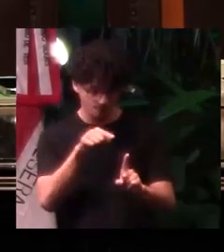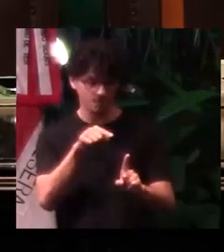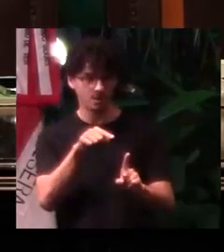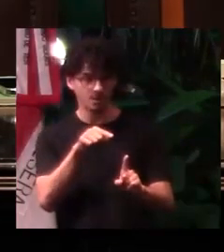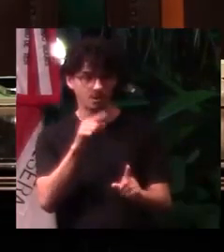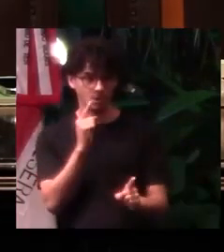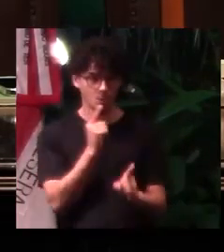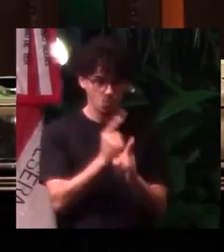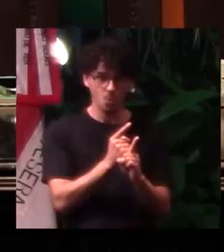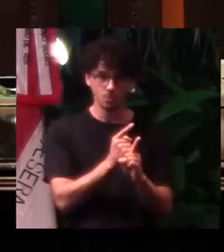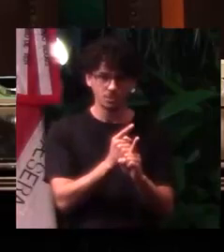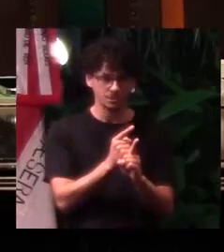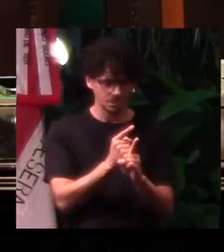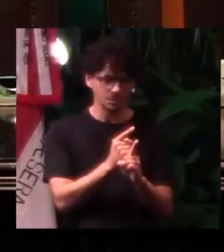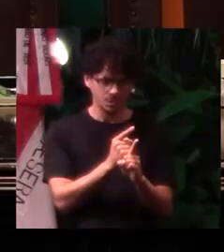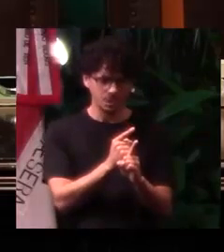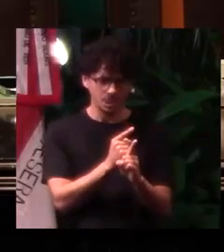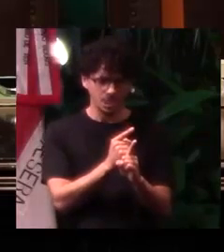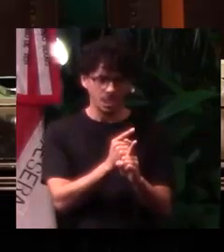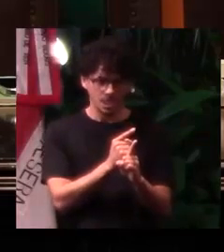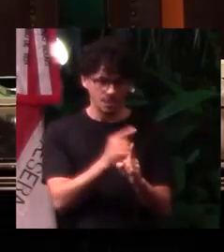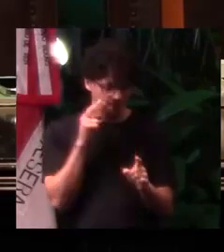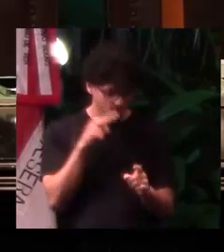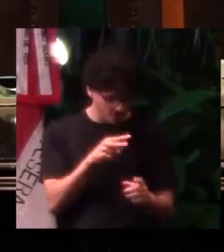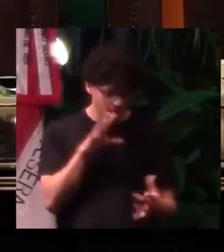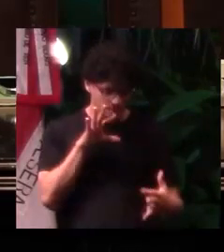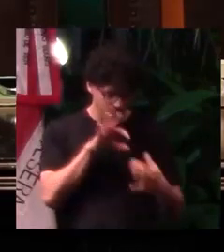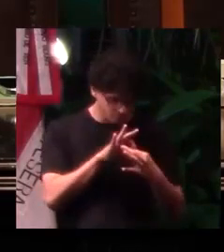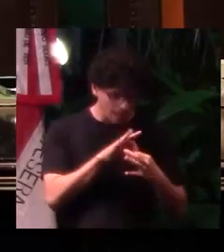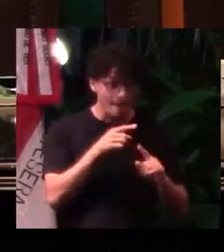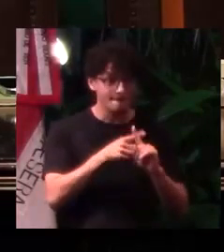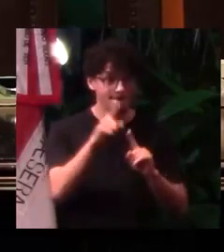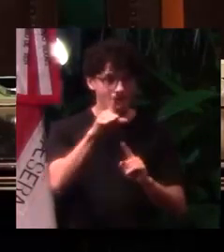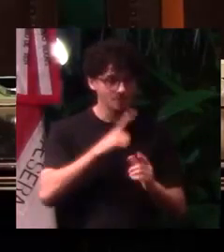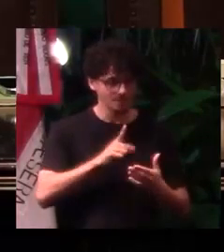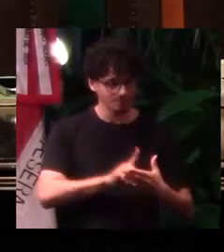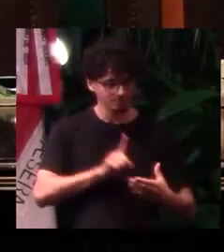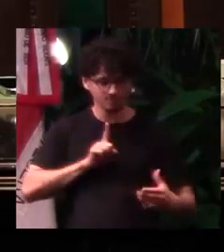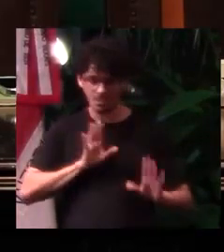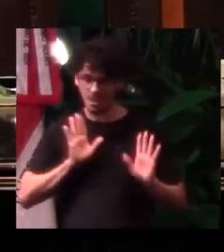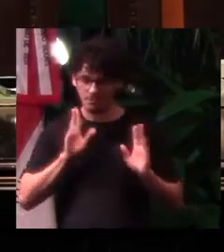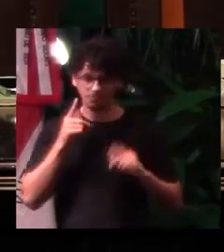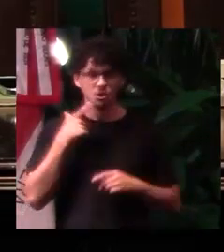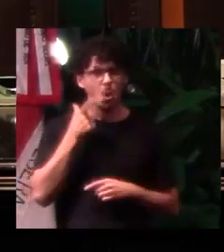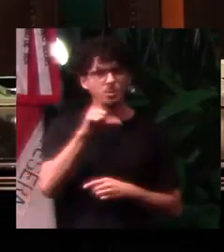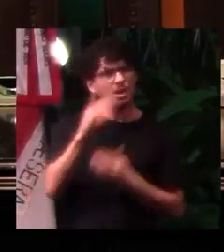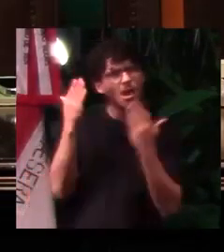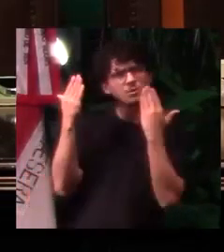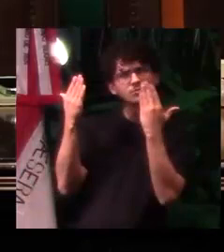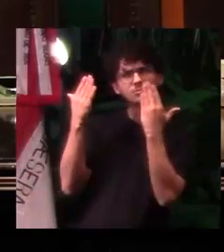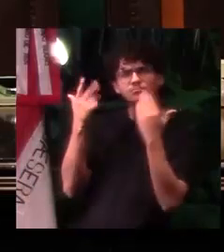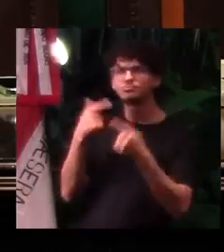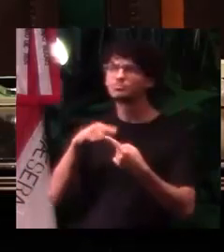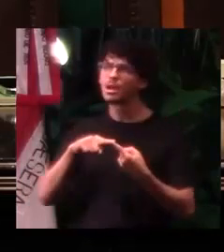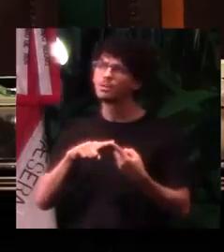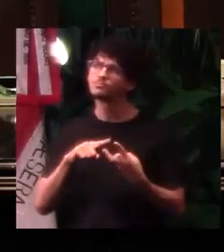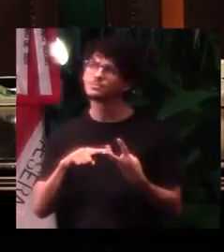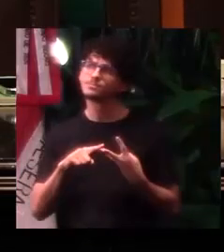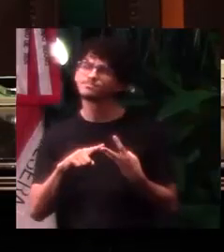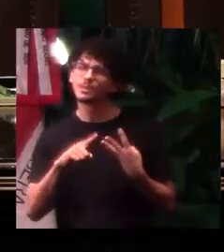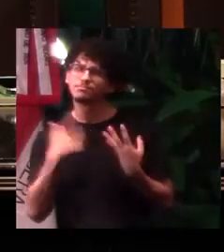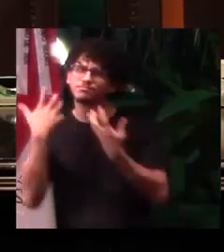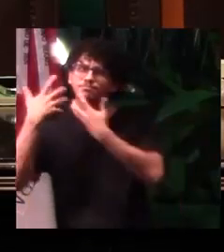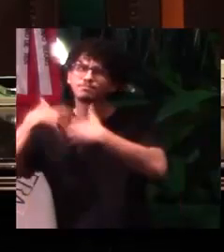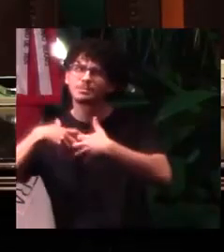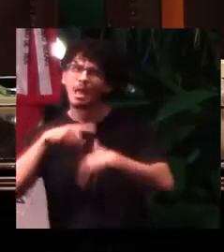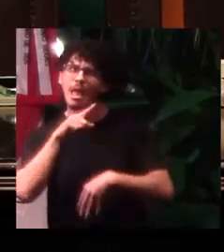você tem o distanciamento necessário para poder começar a fazer indagações. Será que ela